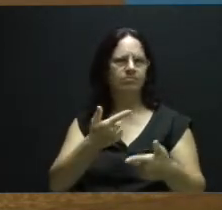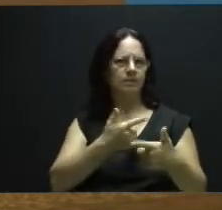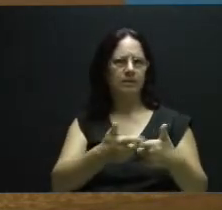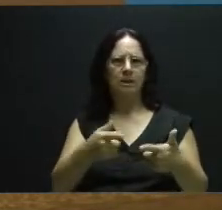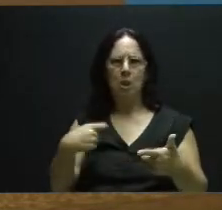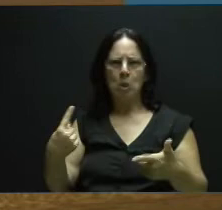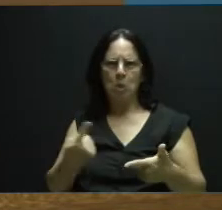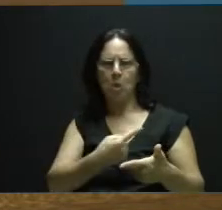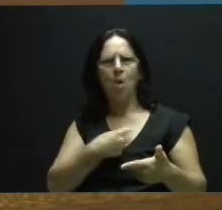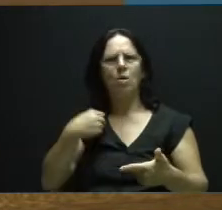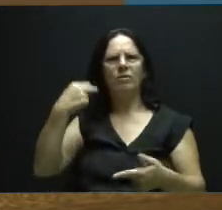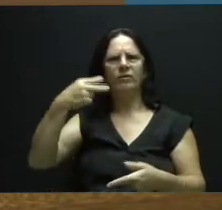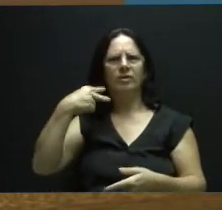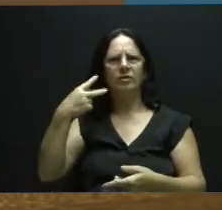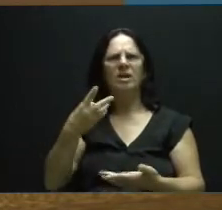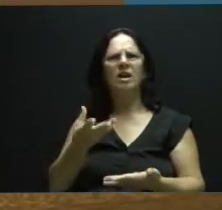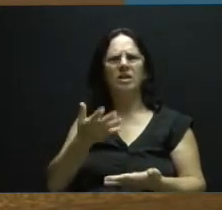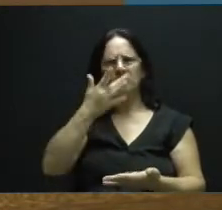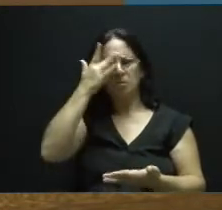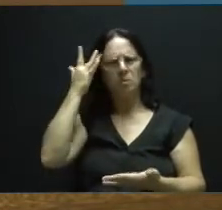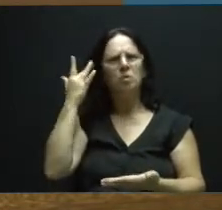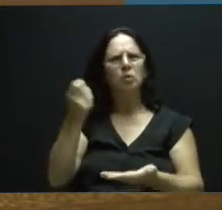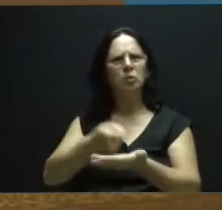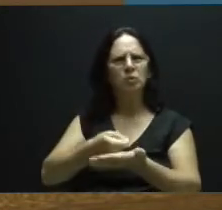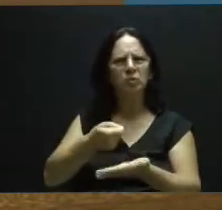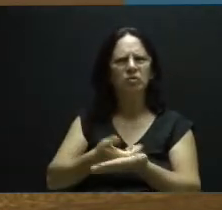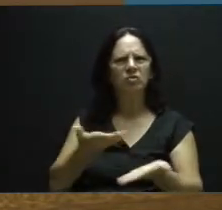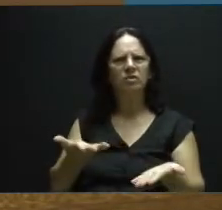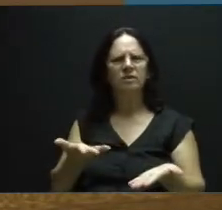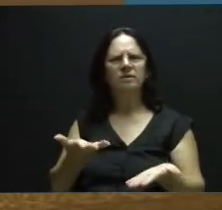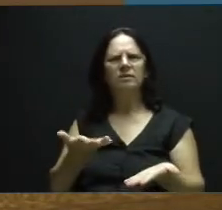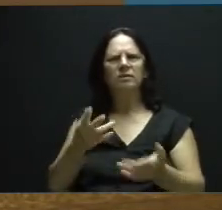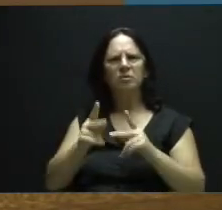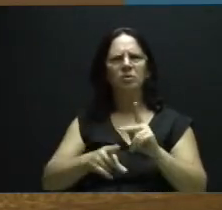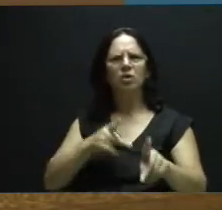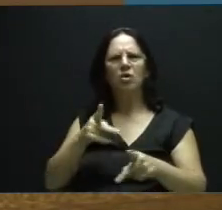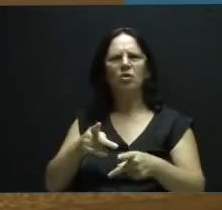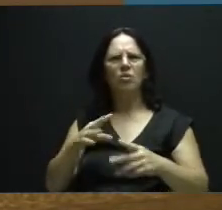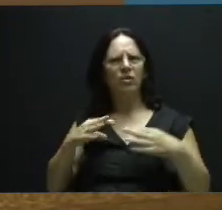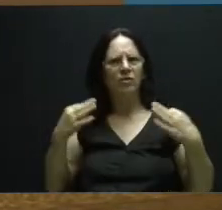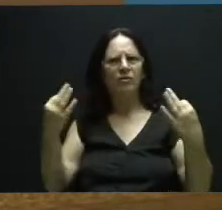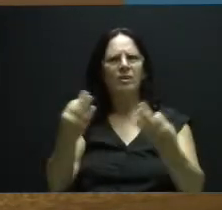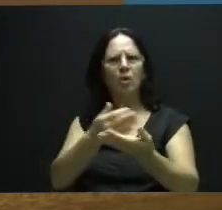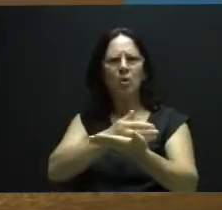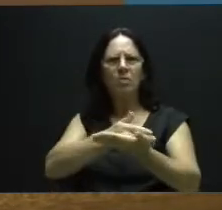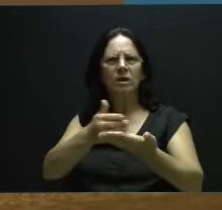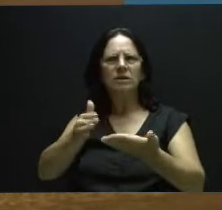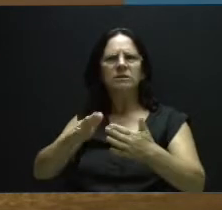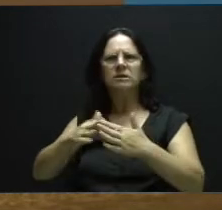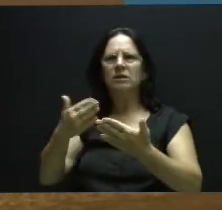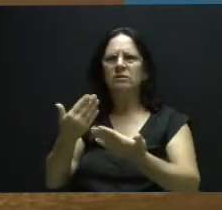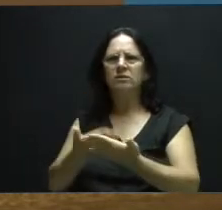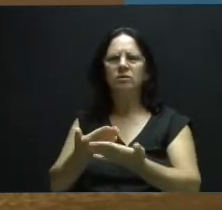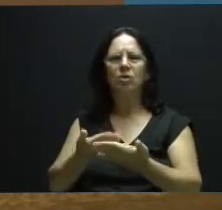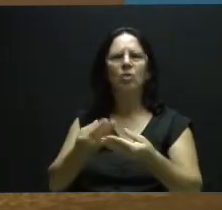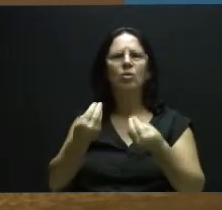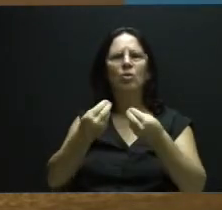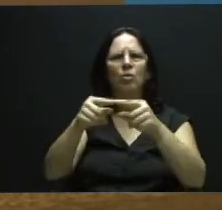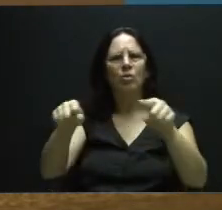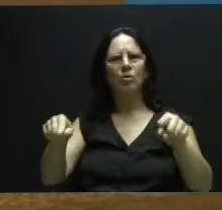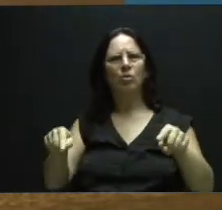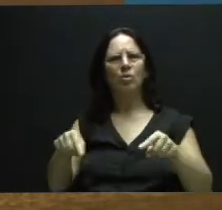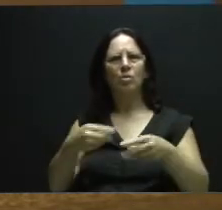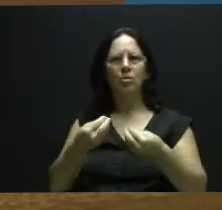sermos parlamentares como o nesv ver familiares nós começar as aulas mesmas condições que está